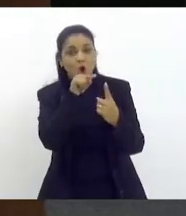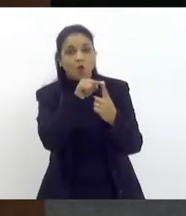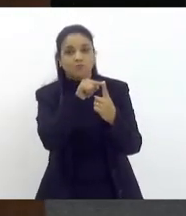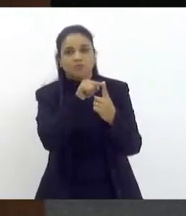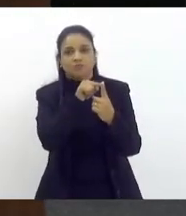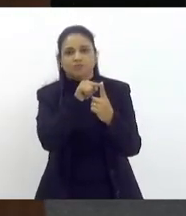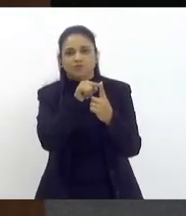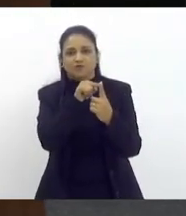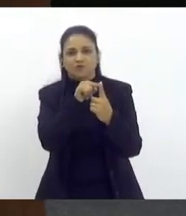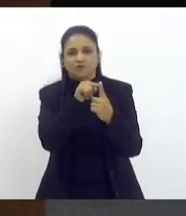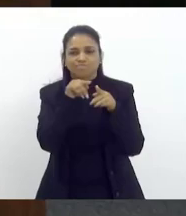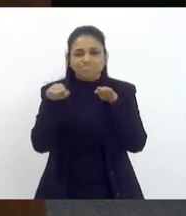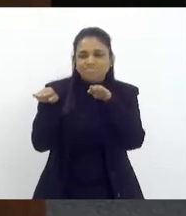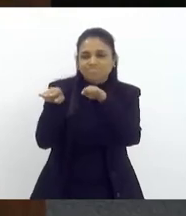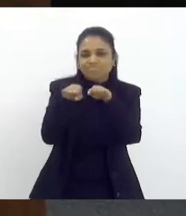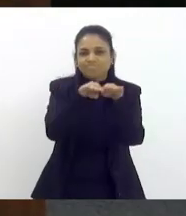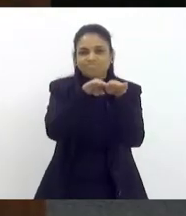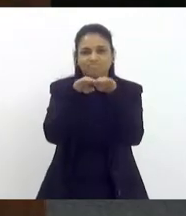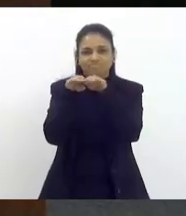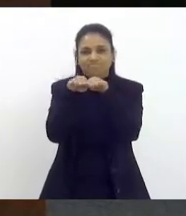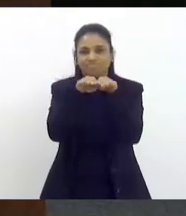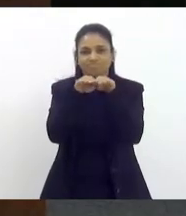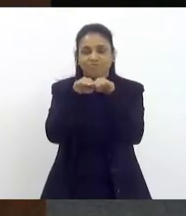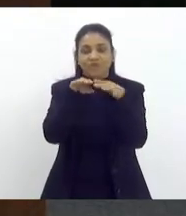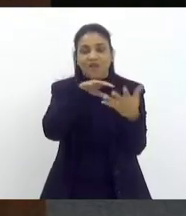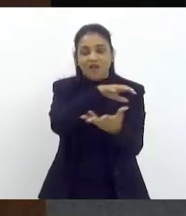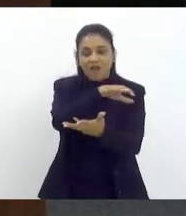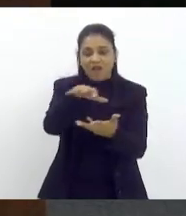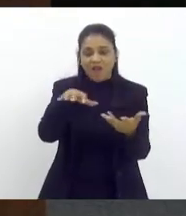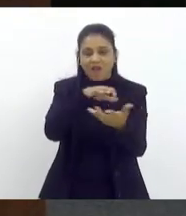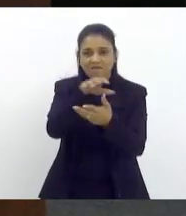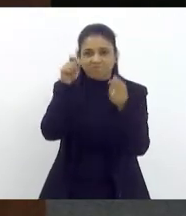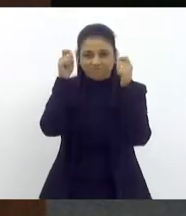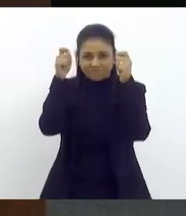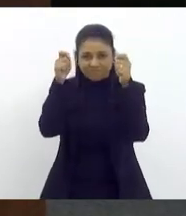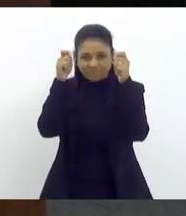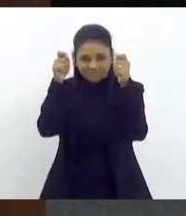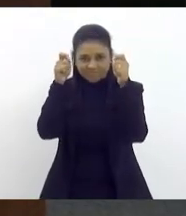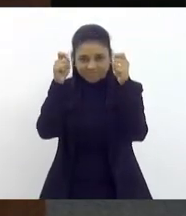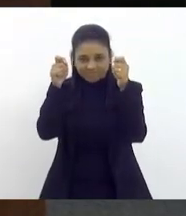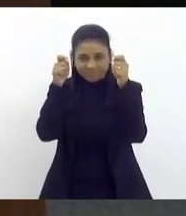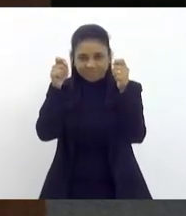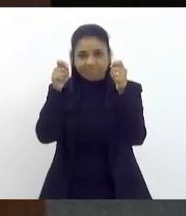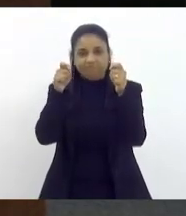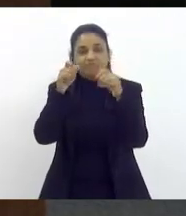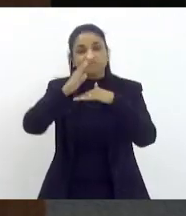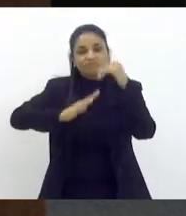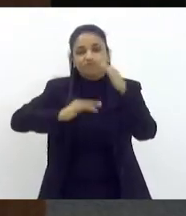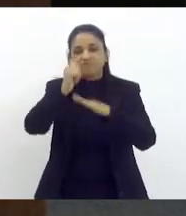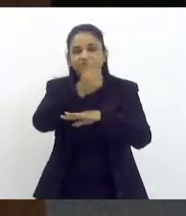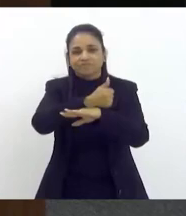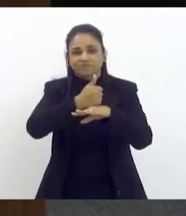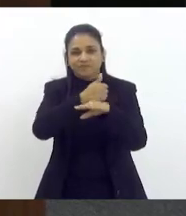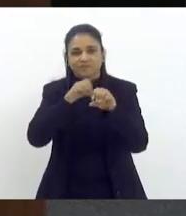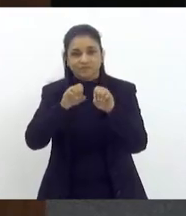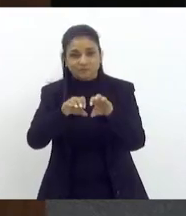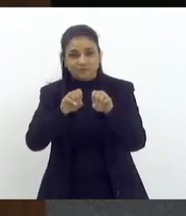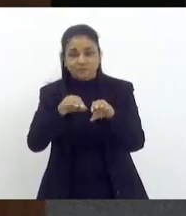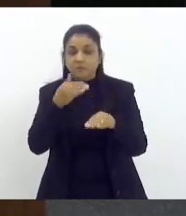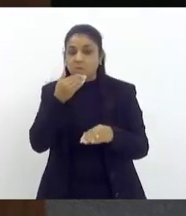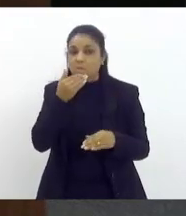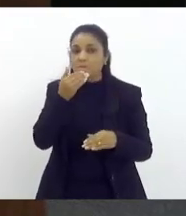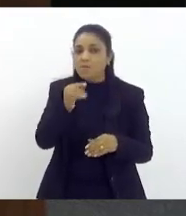com relação a greve dos profissionais de educação que reivindicam excelentemente